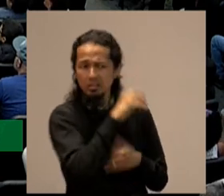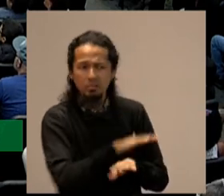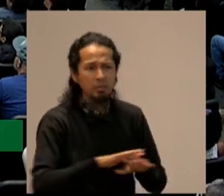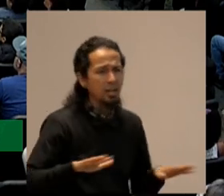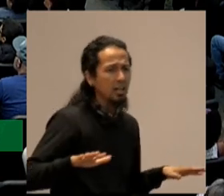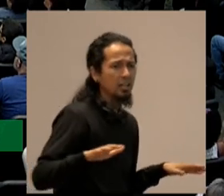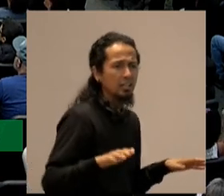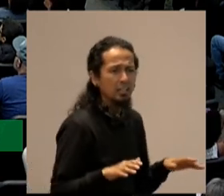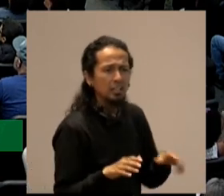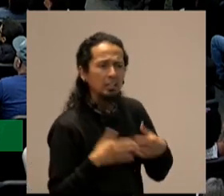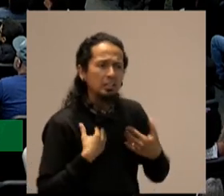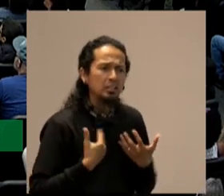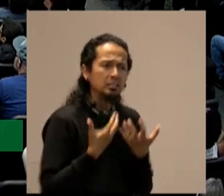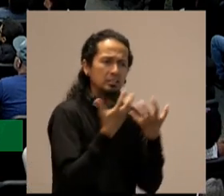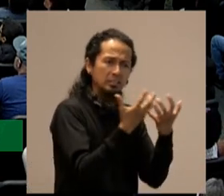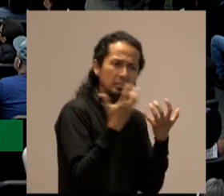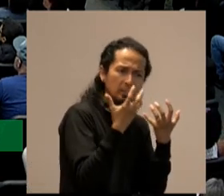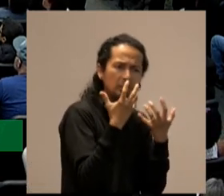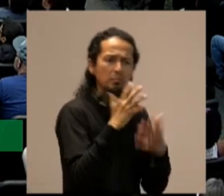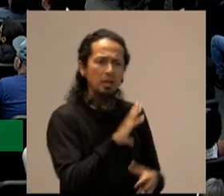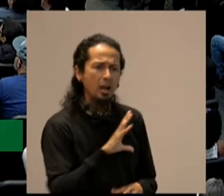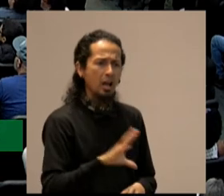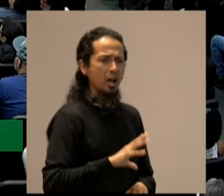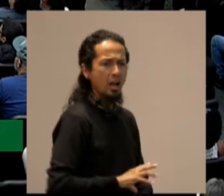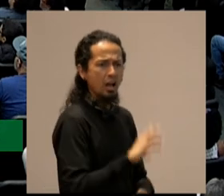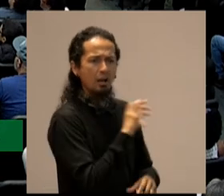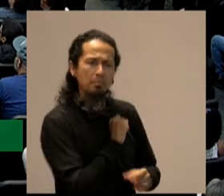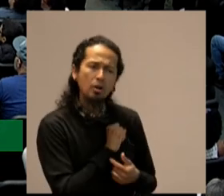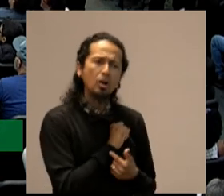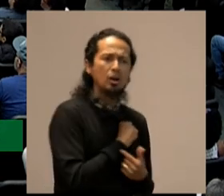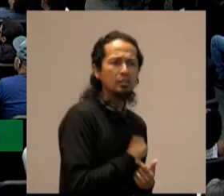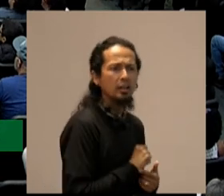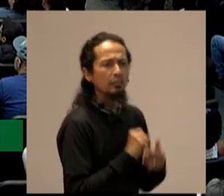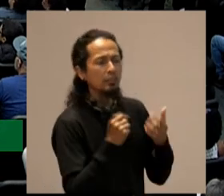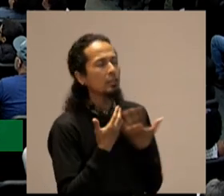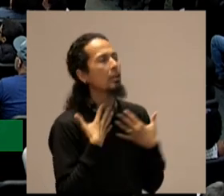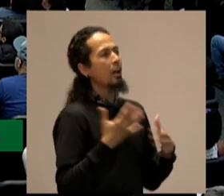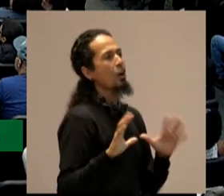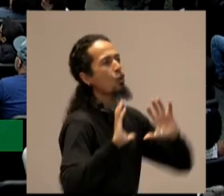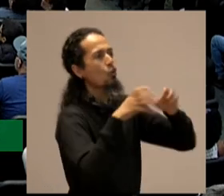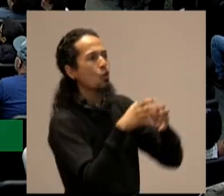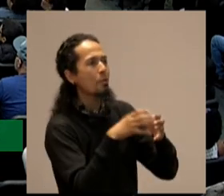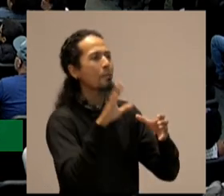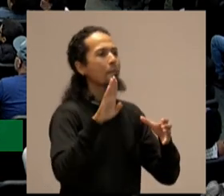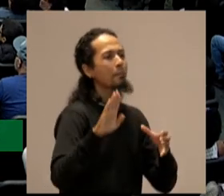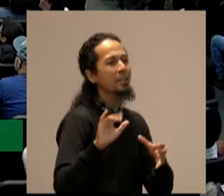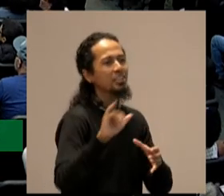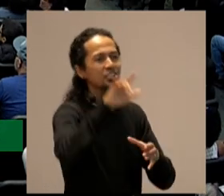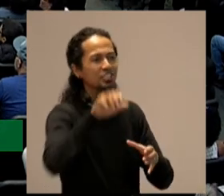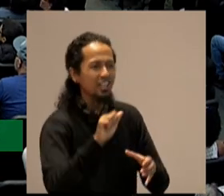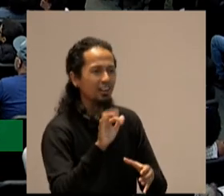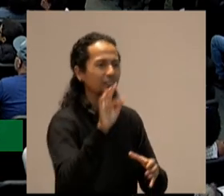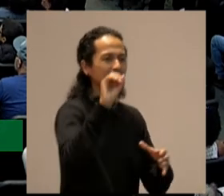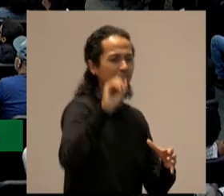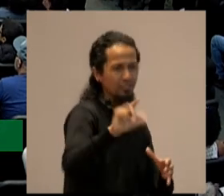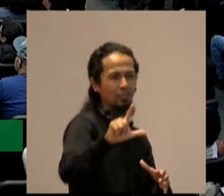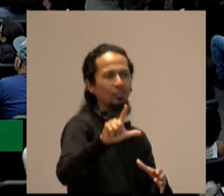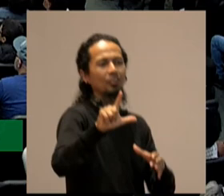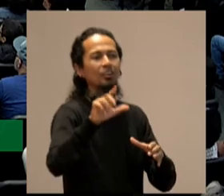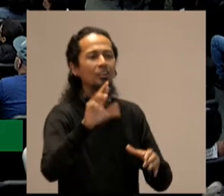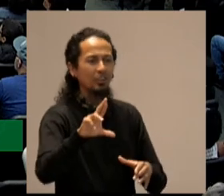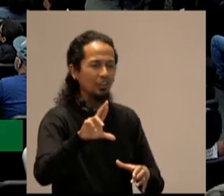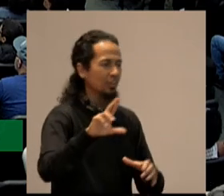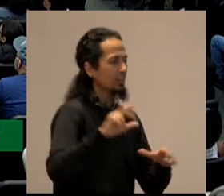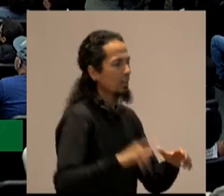soube cuidar, você que negou o amor, vem aprender na beija-flor. Ó, pátria amada, por